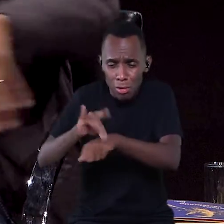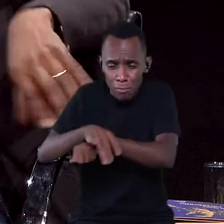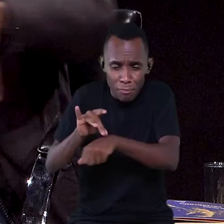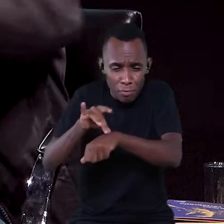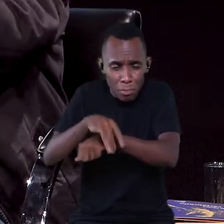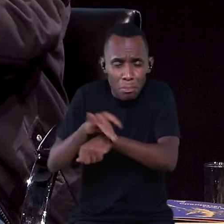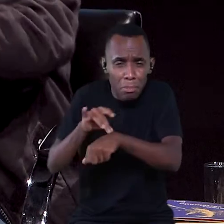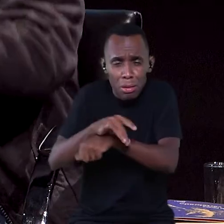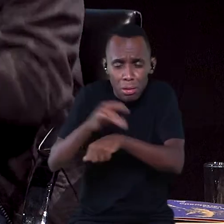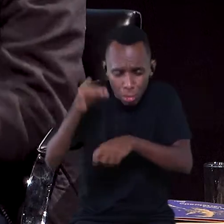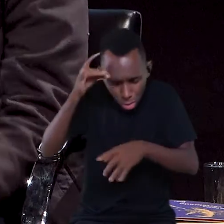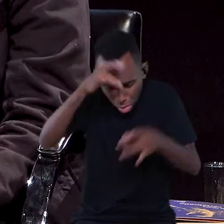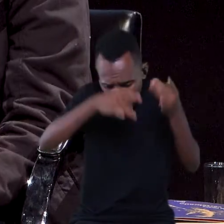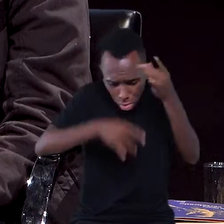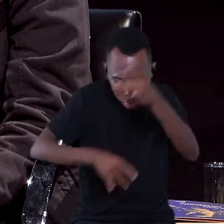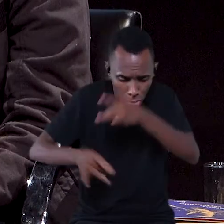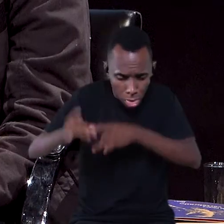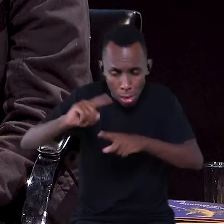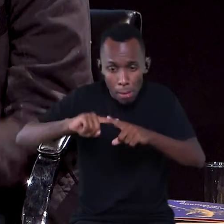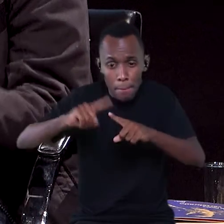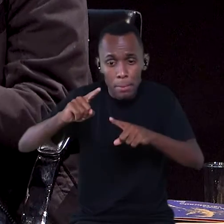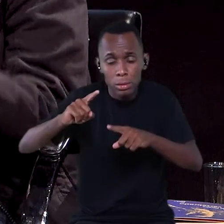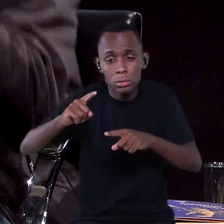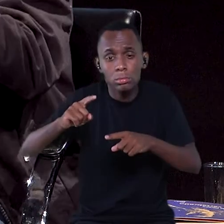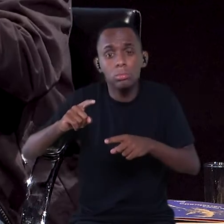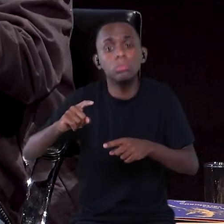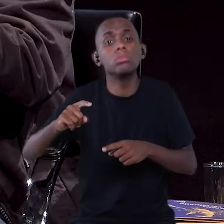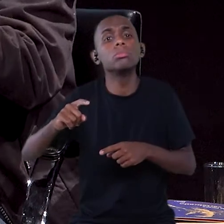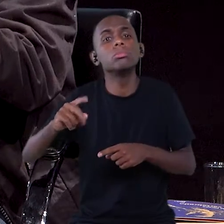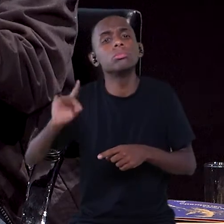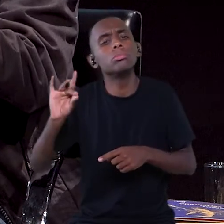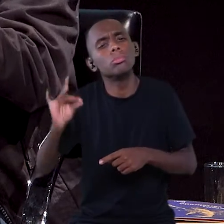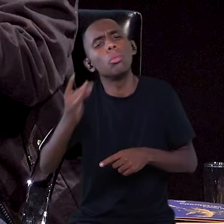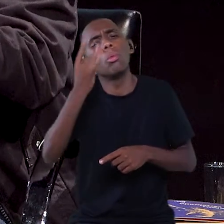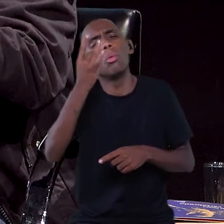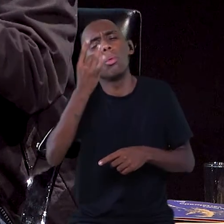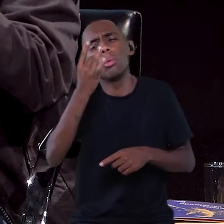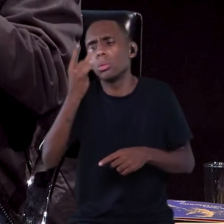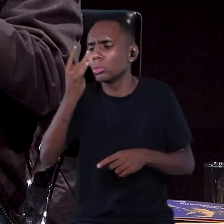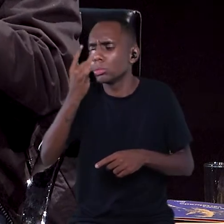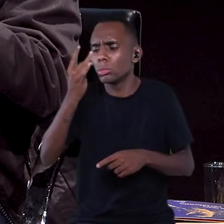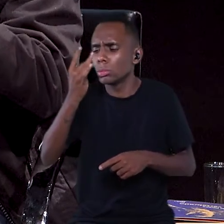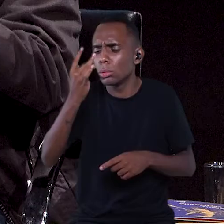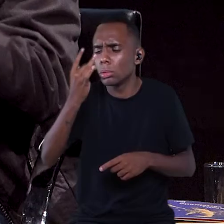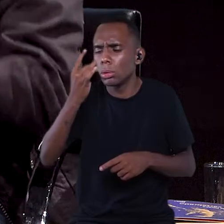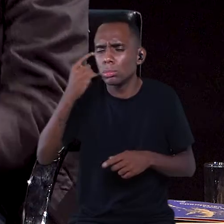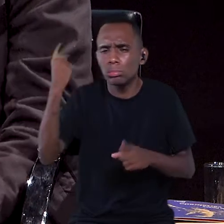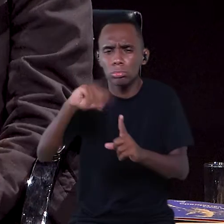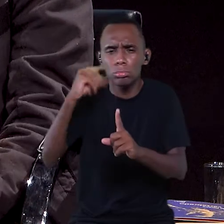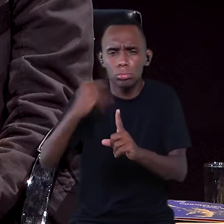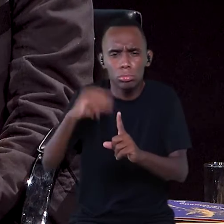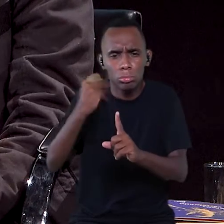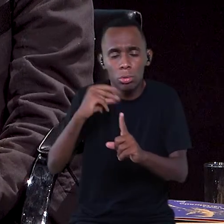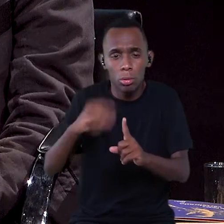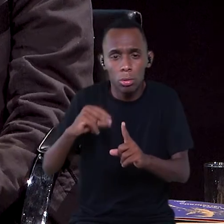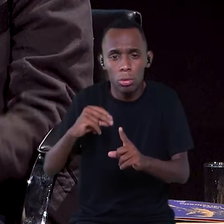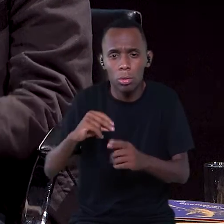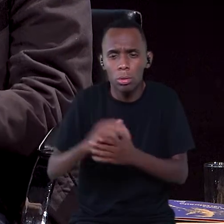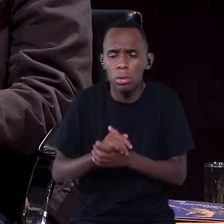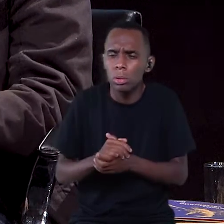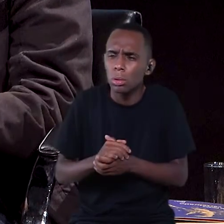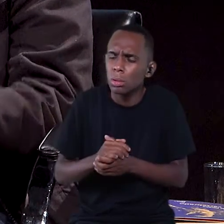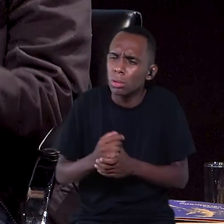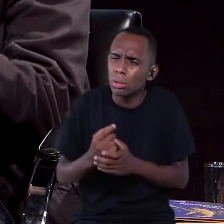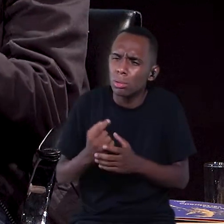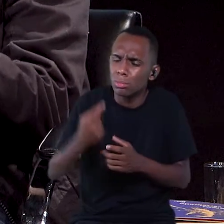passam de maneira indiferente. Mas tem uma que, em algum momento, levanta a cabeça e olha o rosto daquele operário que foi massacrado. Aí o Saramago